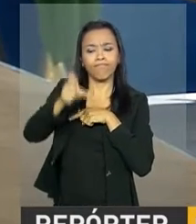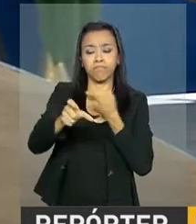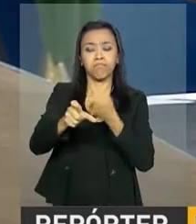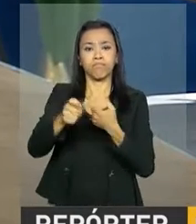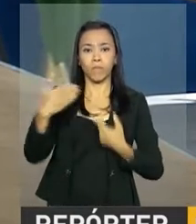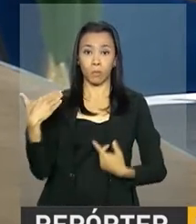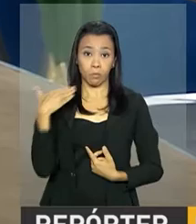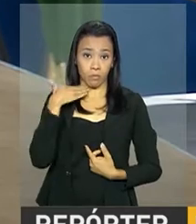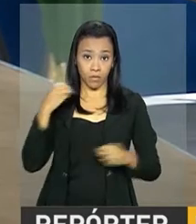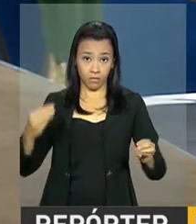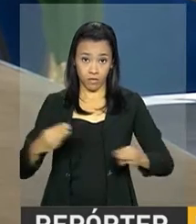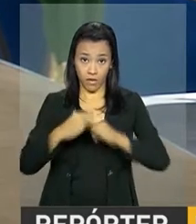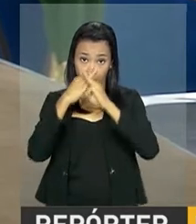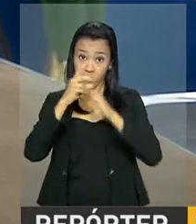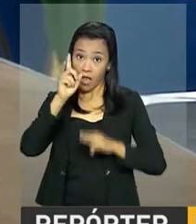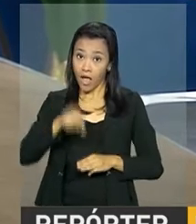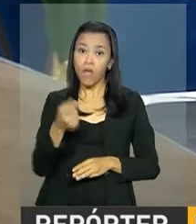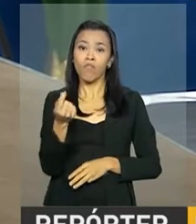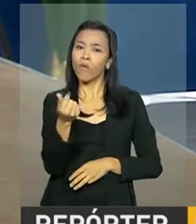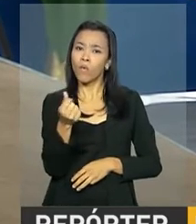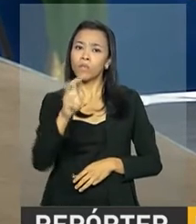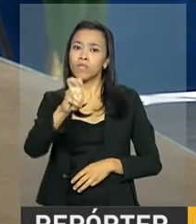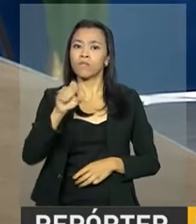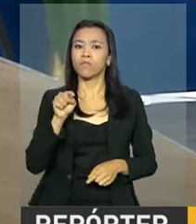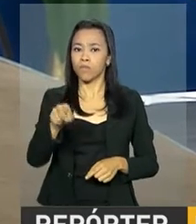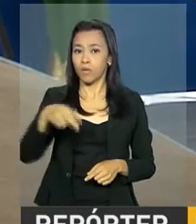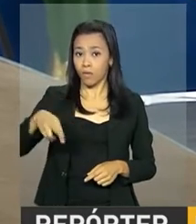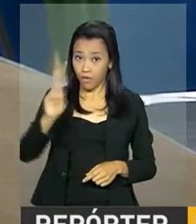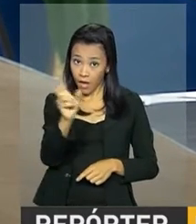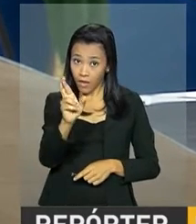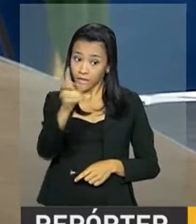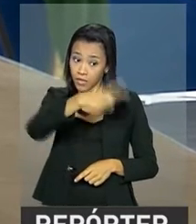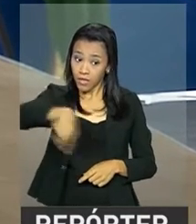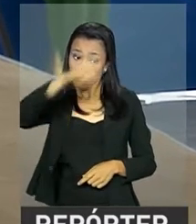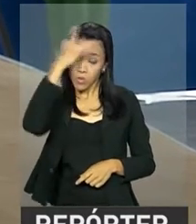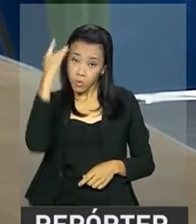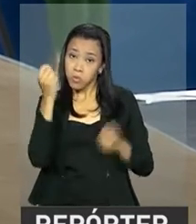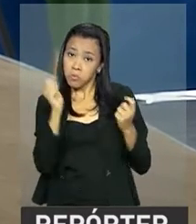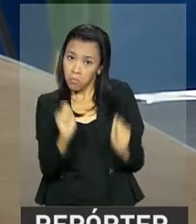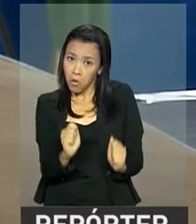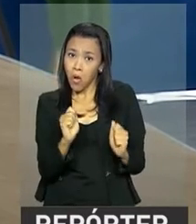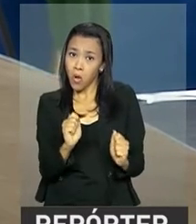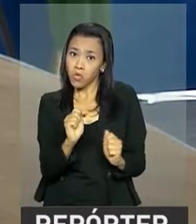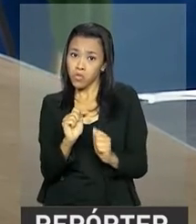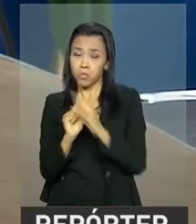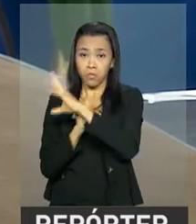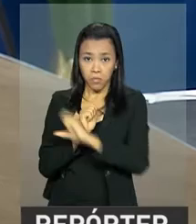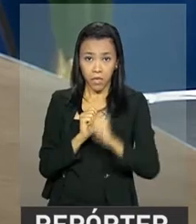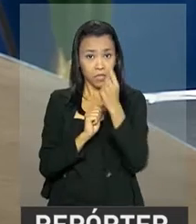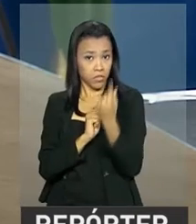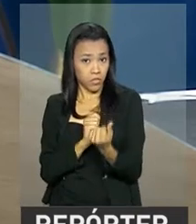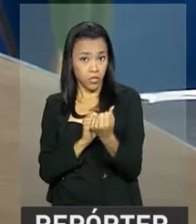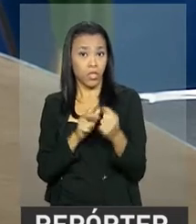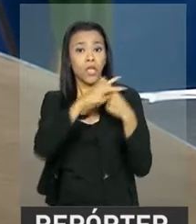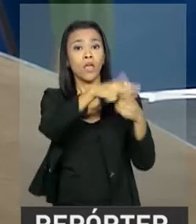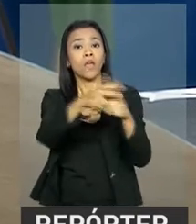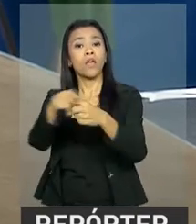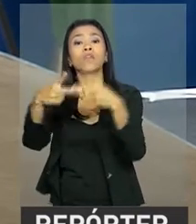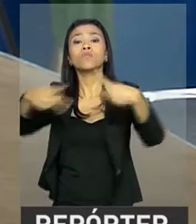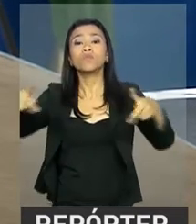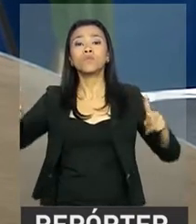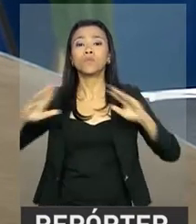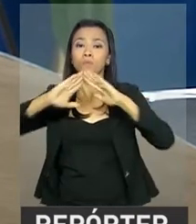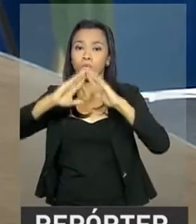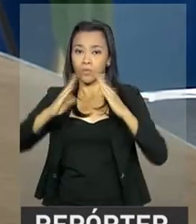e serão cinco mil reais para que a população possa fazer aí pequenas reformas em suas propriedades além dessa